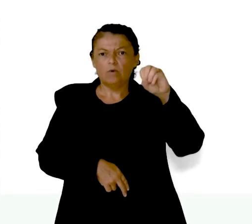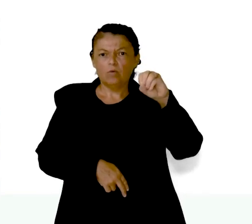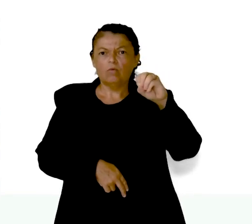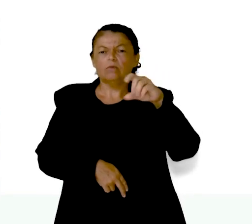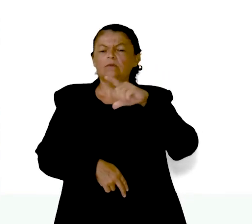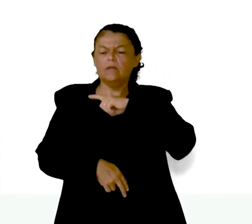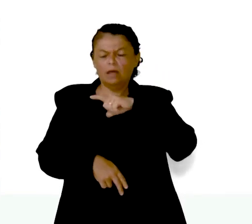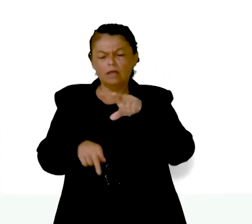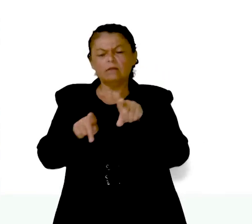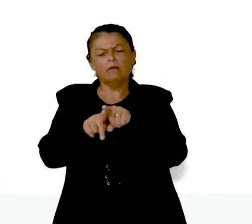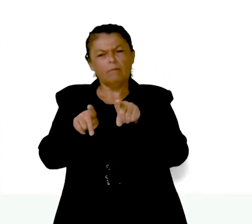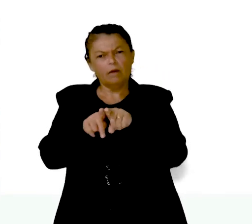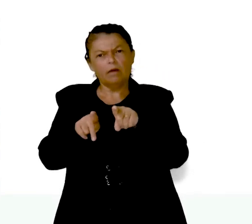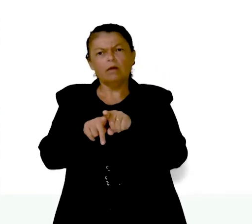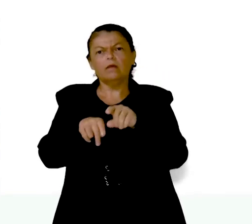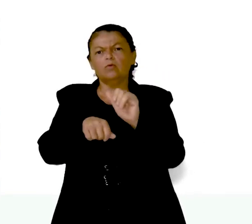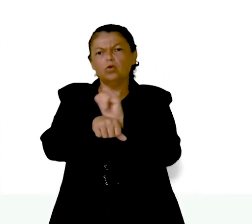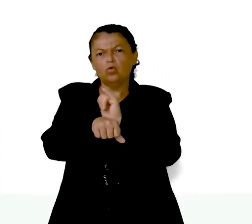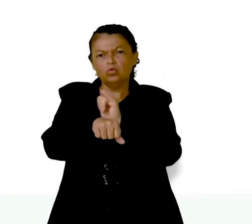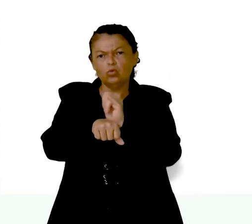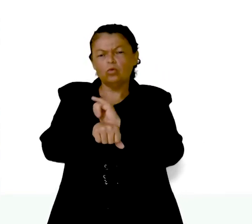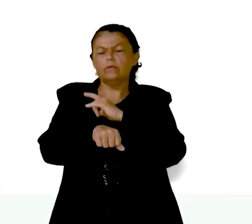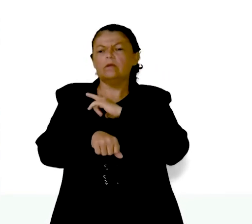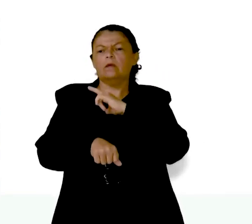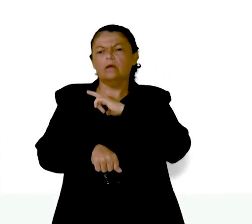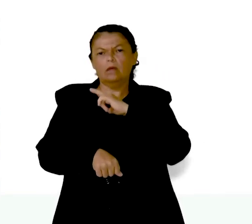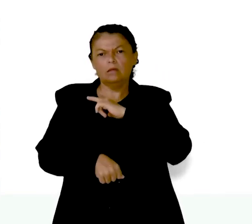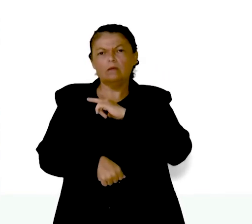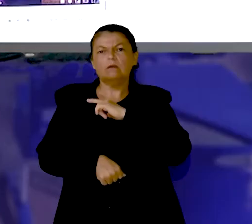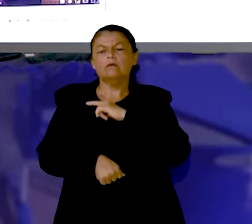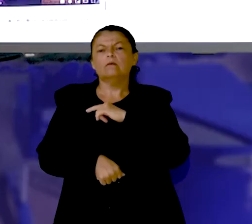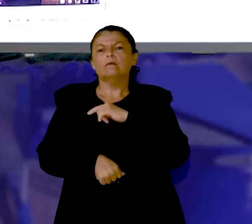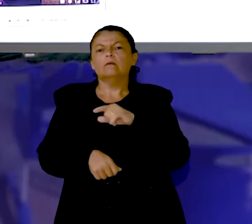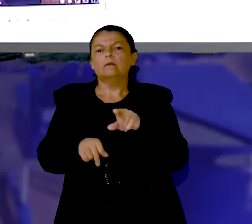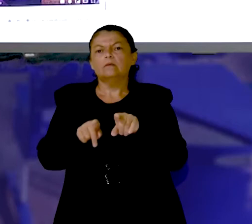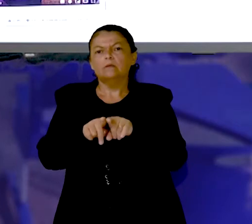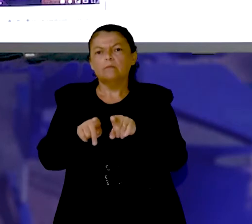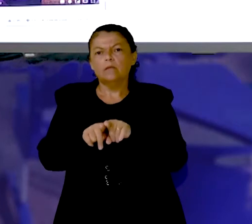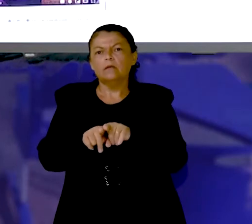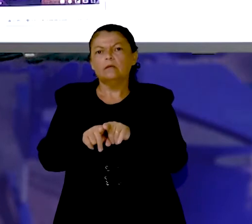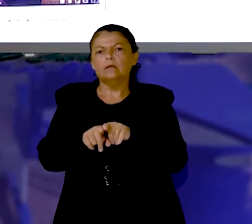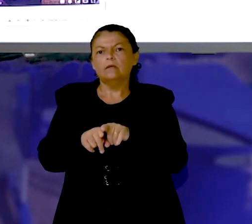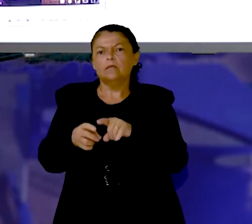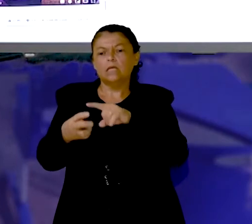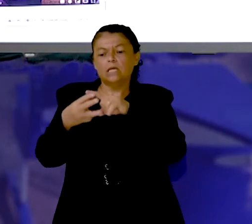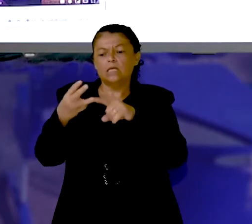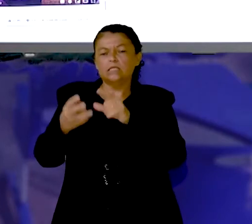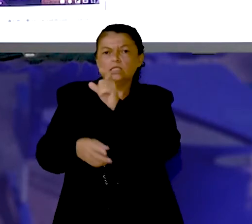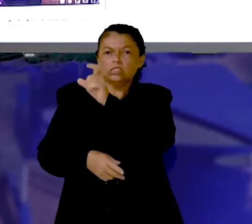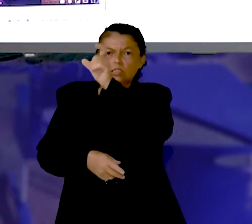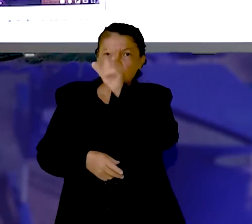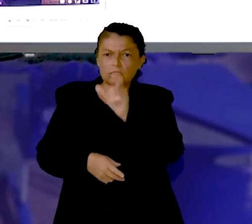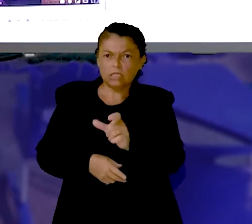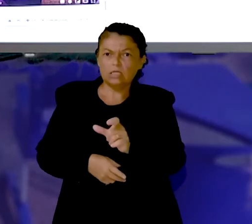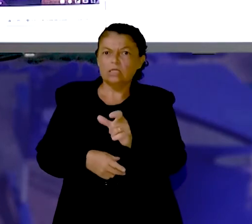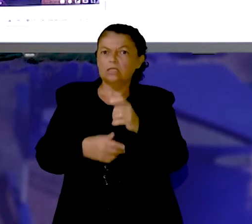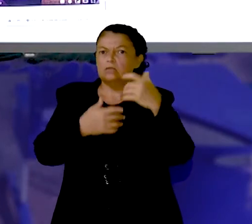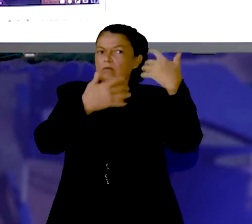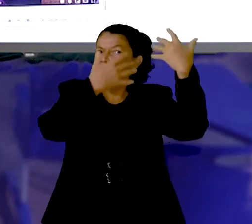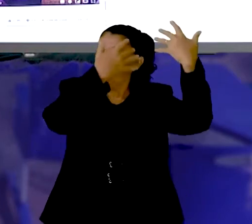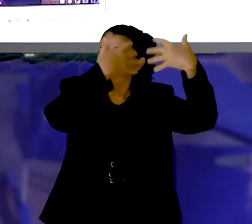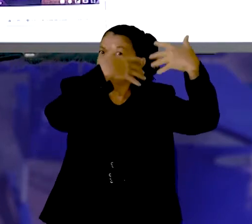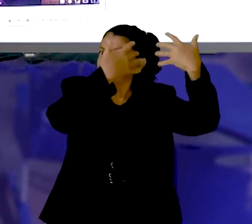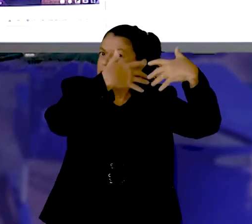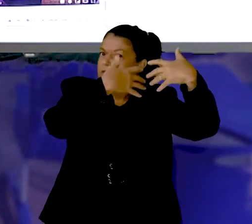pelo professor Luiz Felipe Pondé, né, filósofo brasileiro. Então ele também traz uma reflexão sobre o que seja